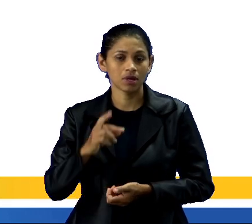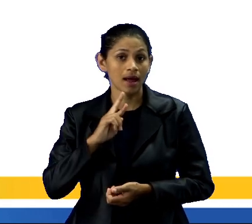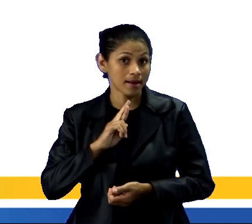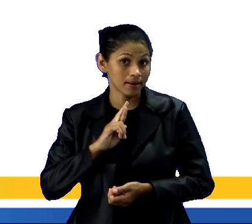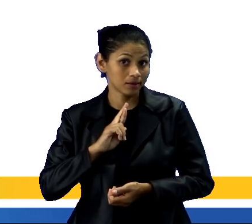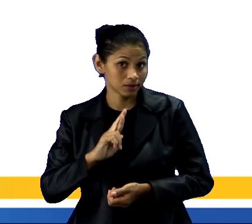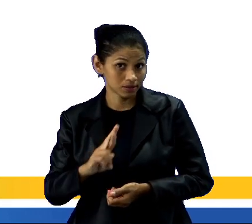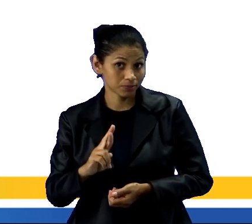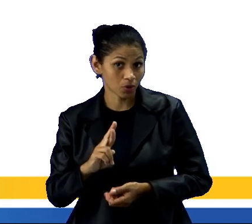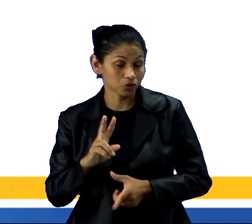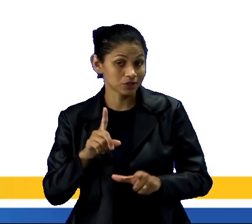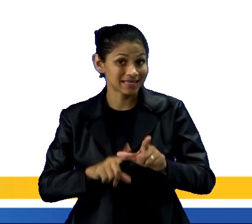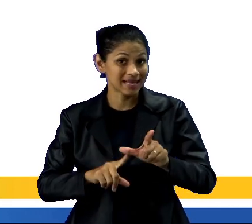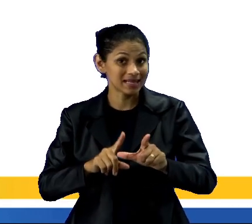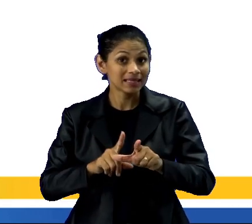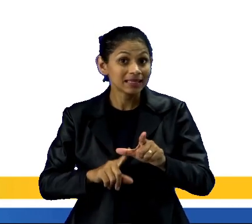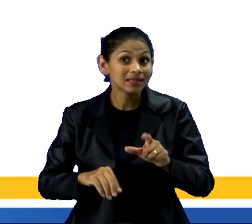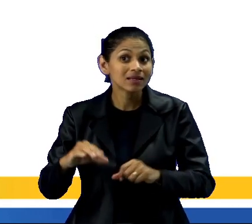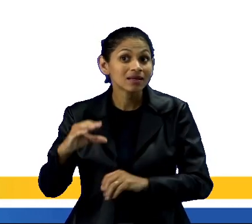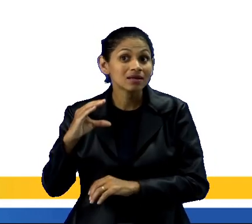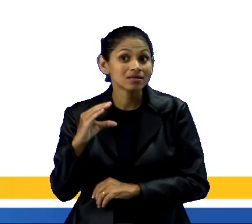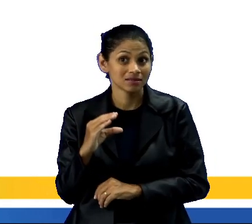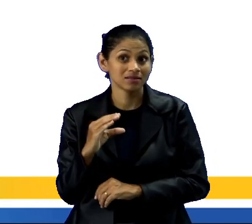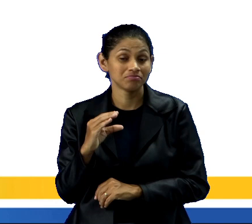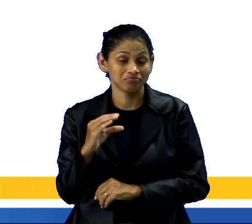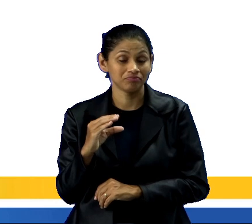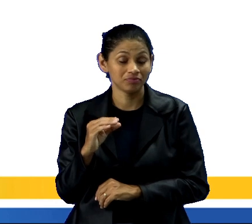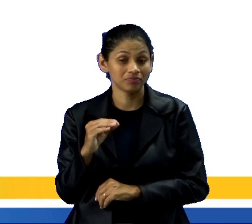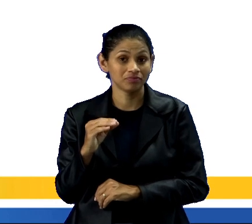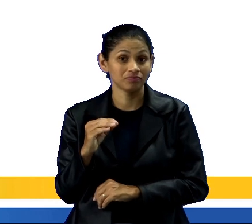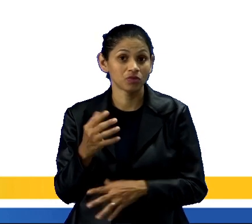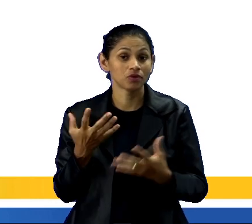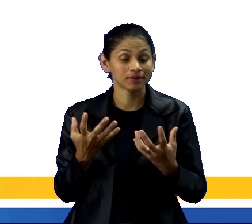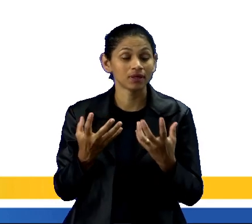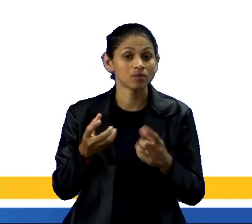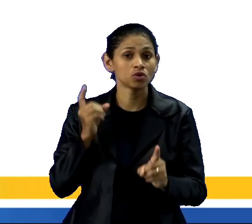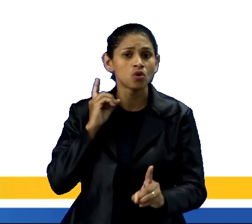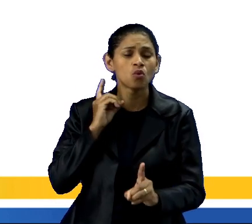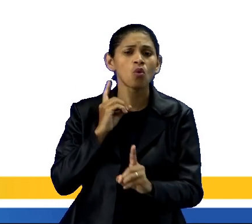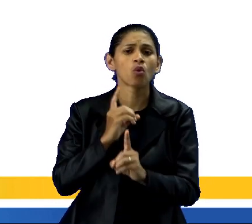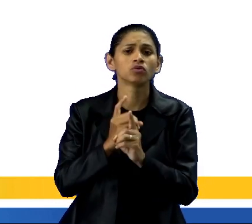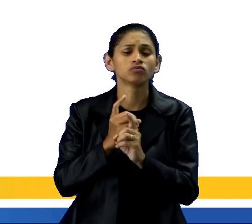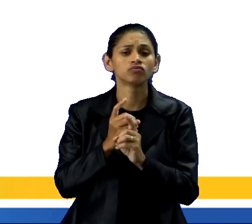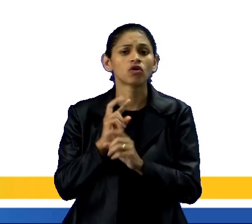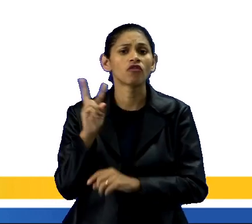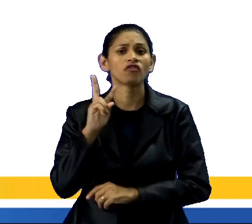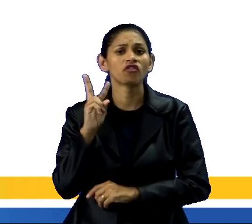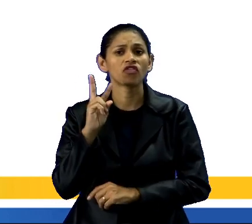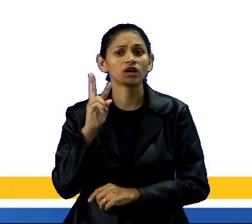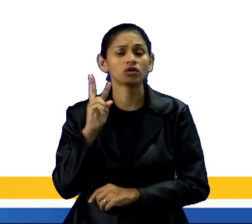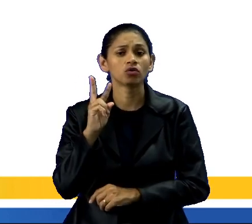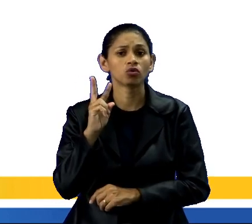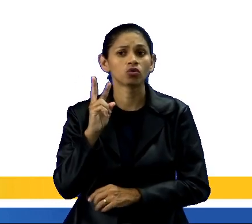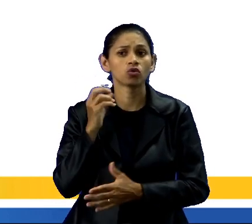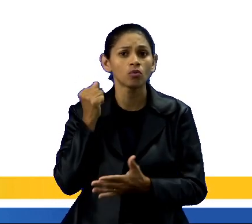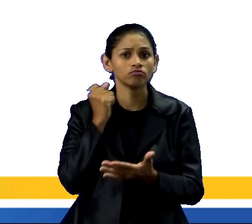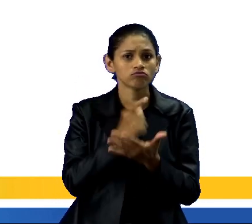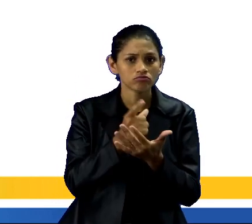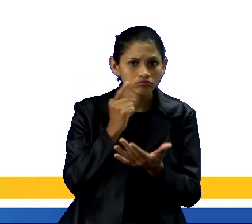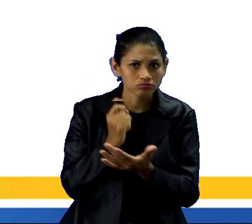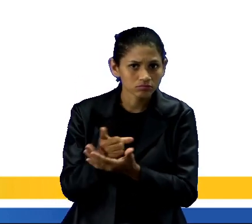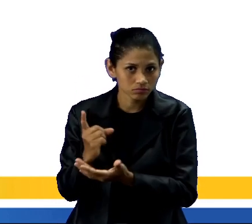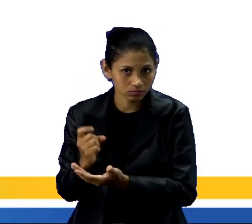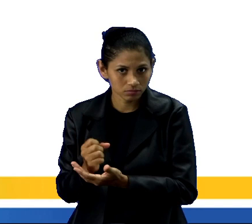Olha só, nós queremos encontrar o valor gasto, né? Que pode ser escrito da seguinte maneira. Olha